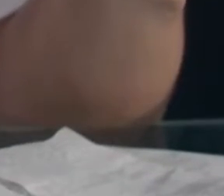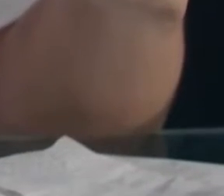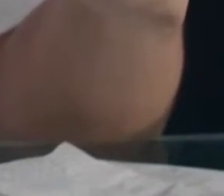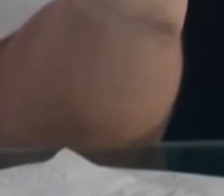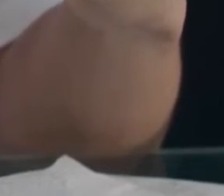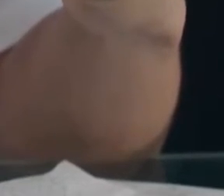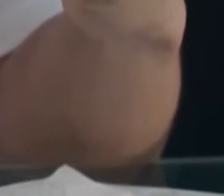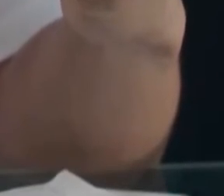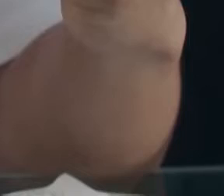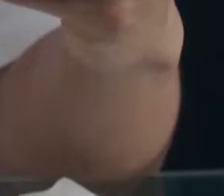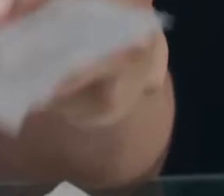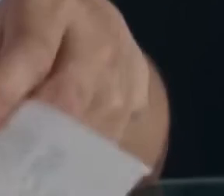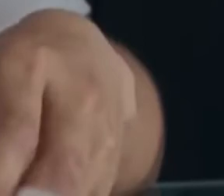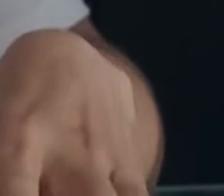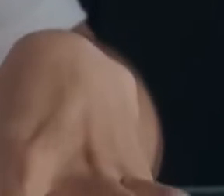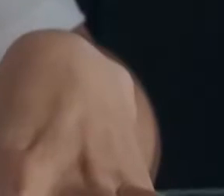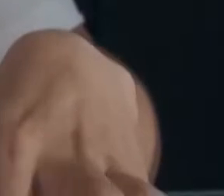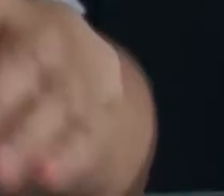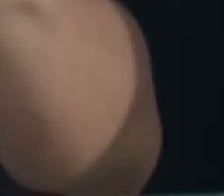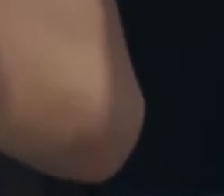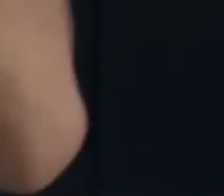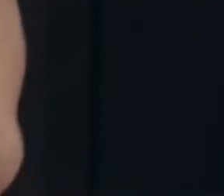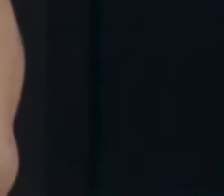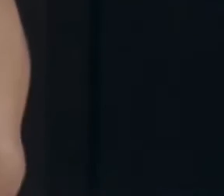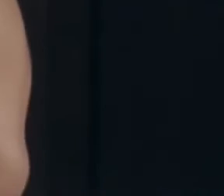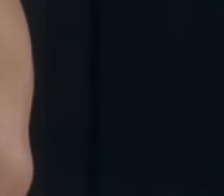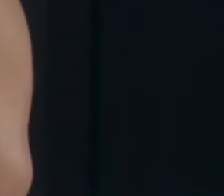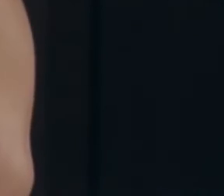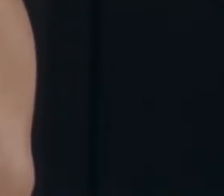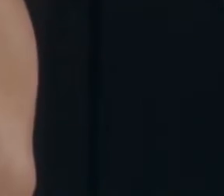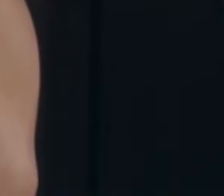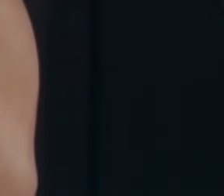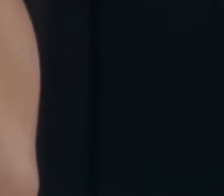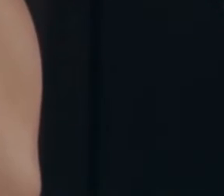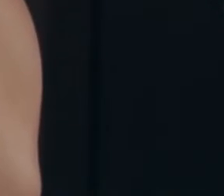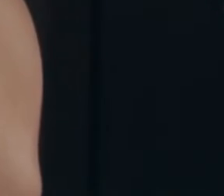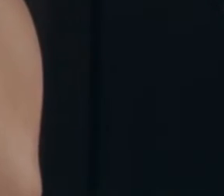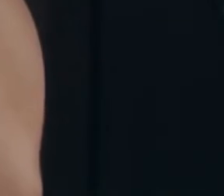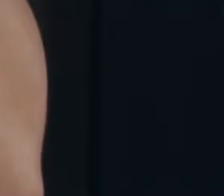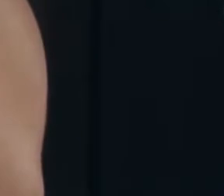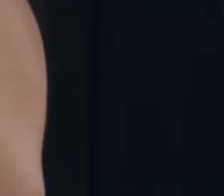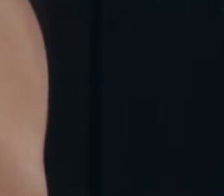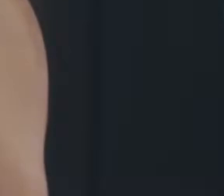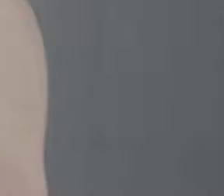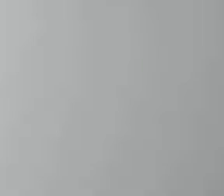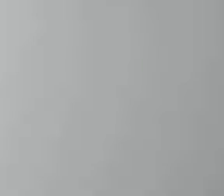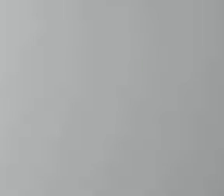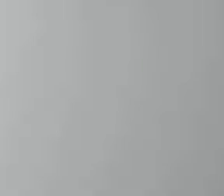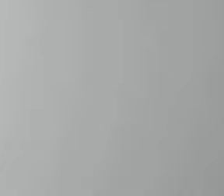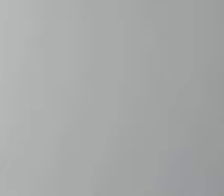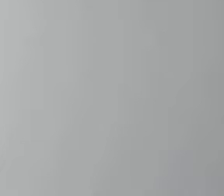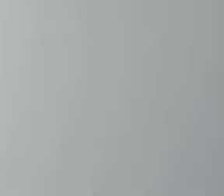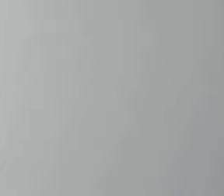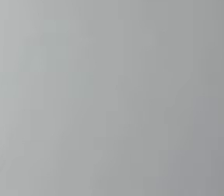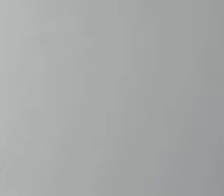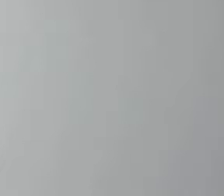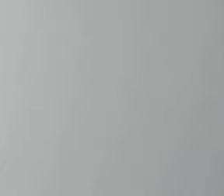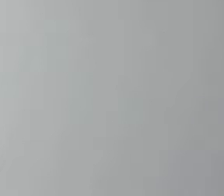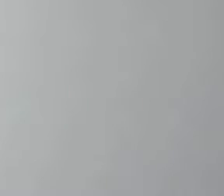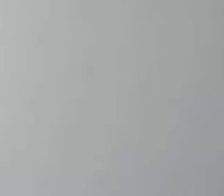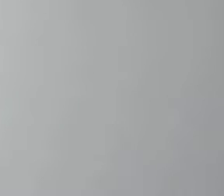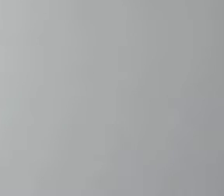incentivo fiscal que são isentos de imposto de renda para fomentar a área do crédito imobiliário,